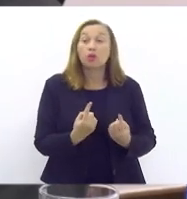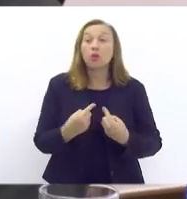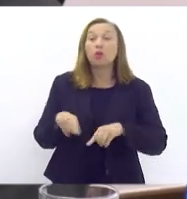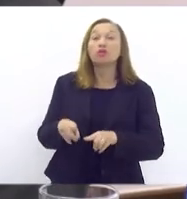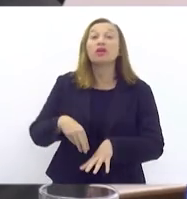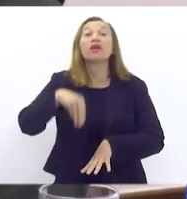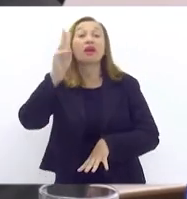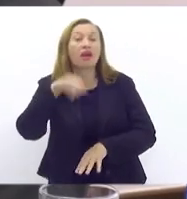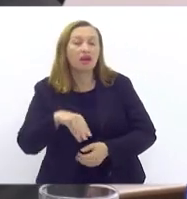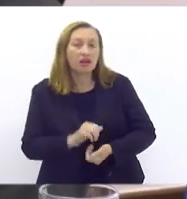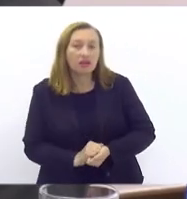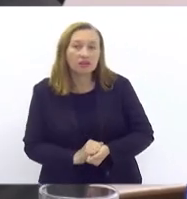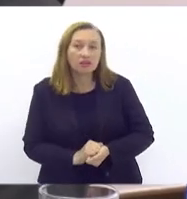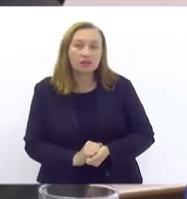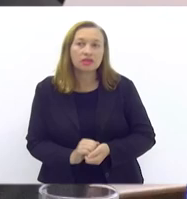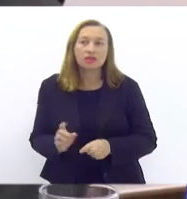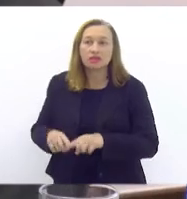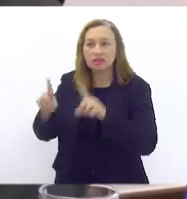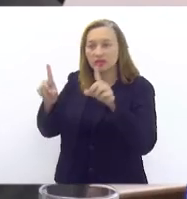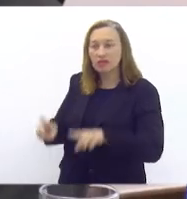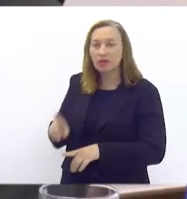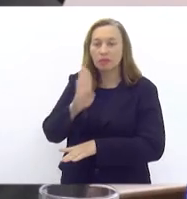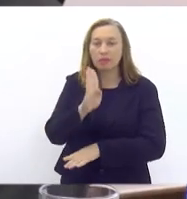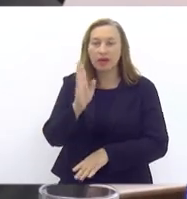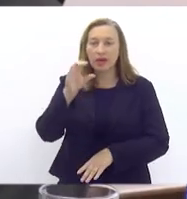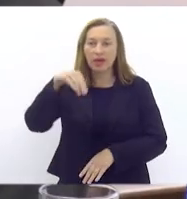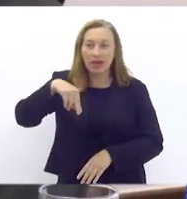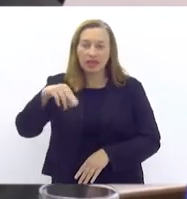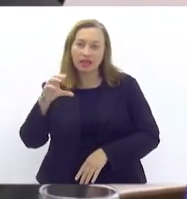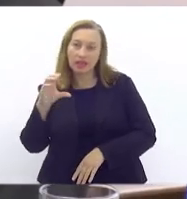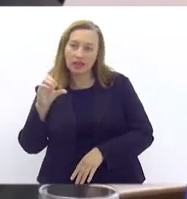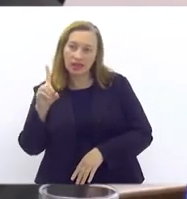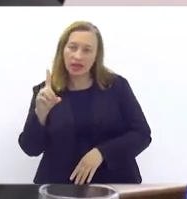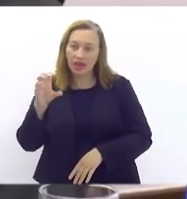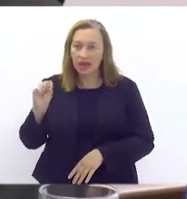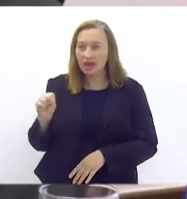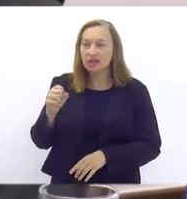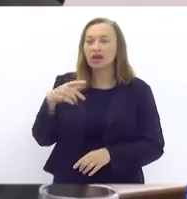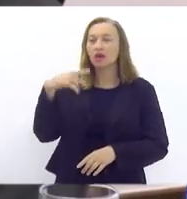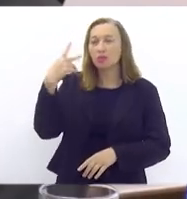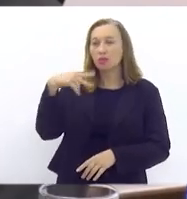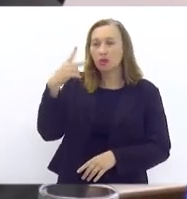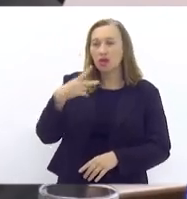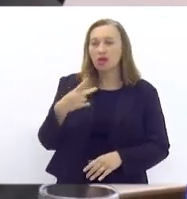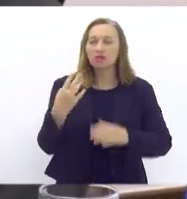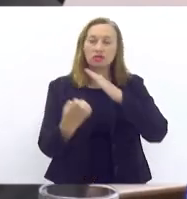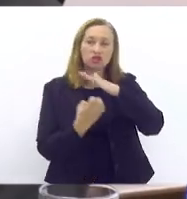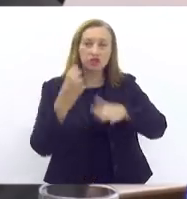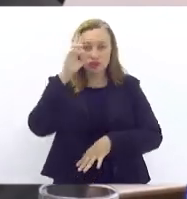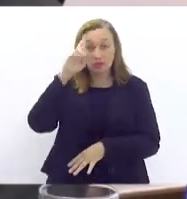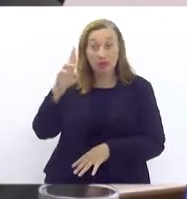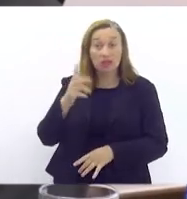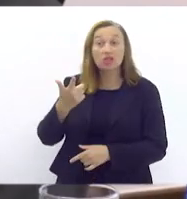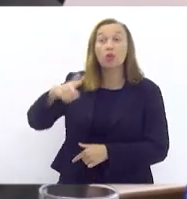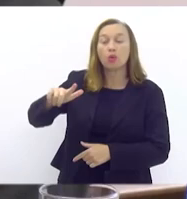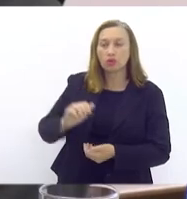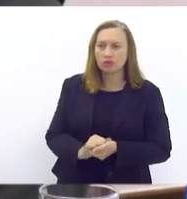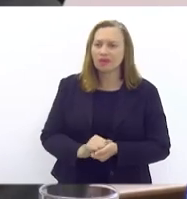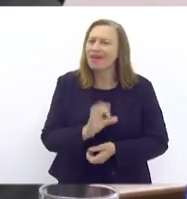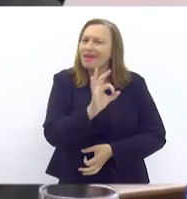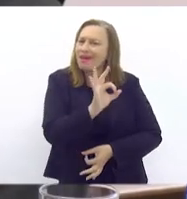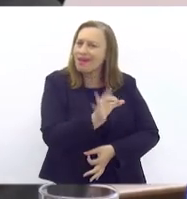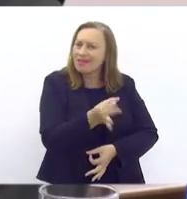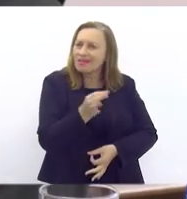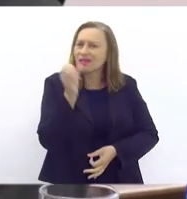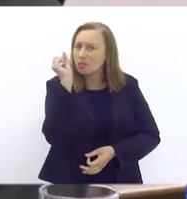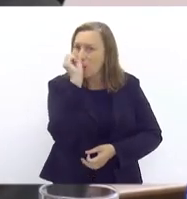quem servidores do BNDS políticos empresários etc ou seja é óbvio que isso era